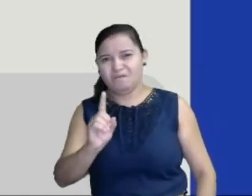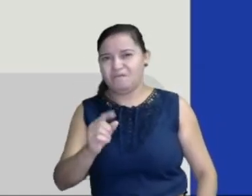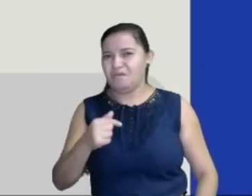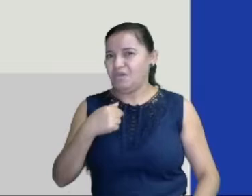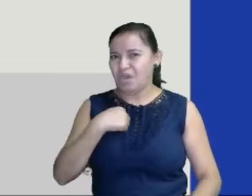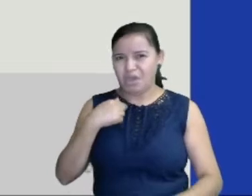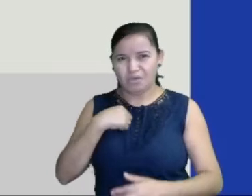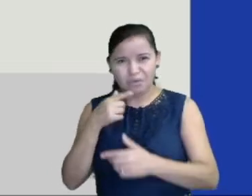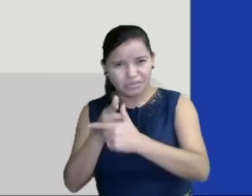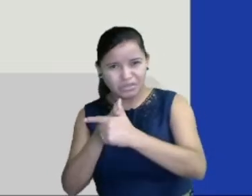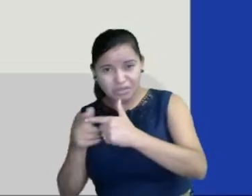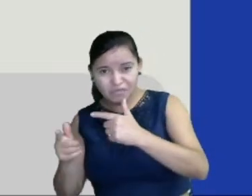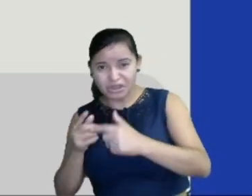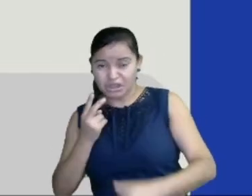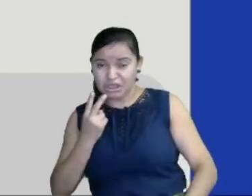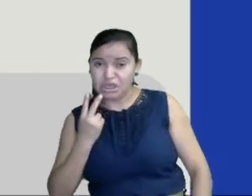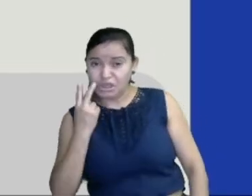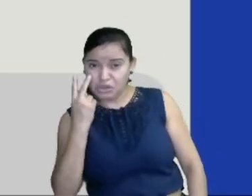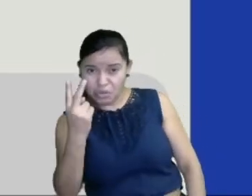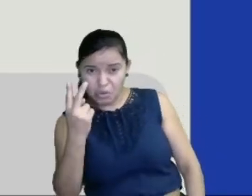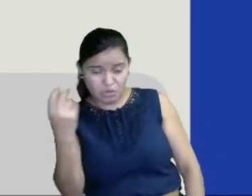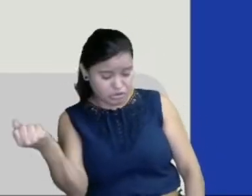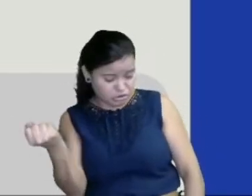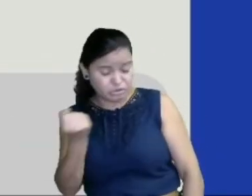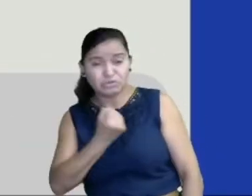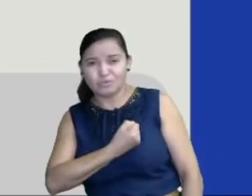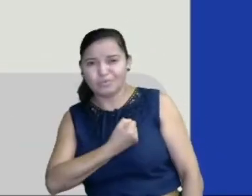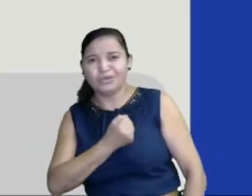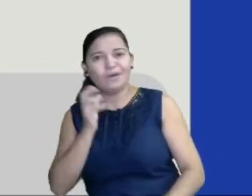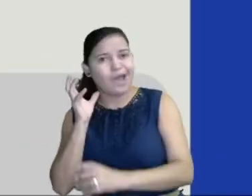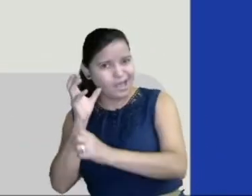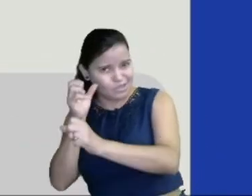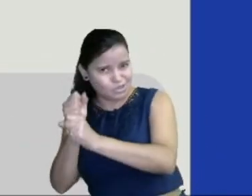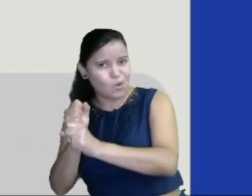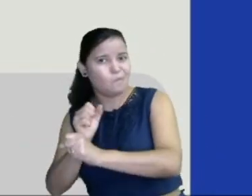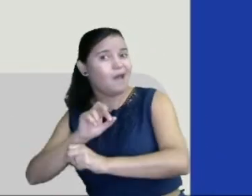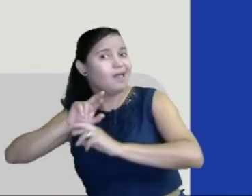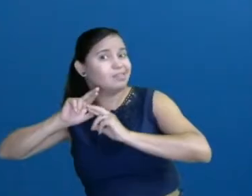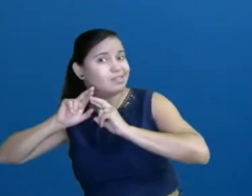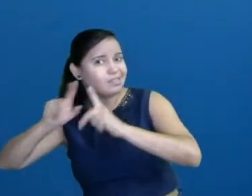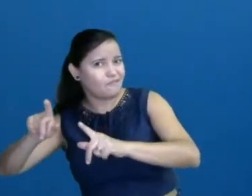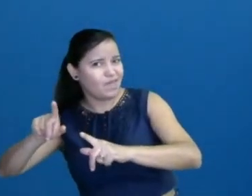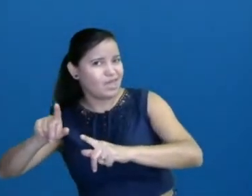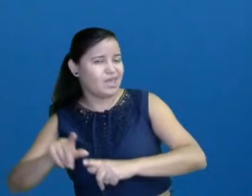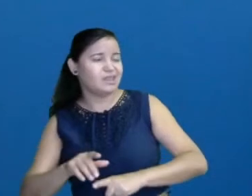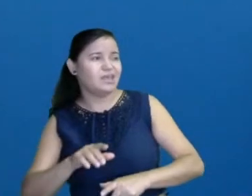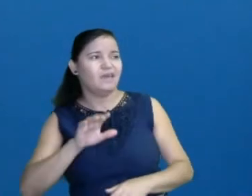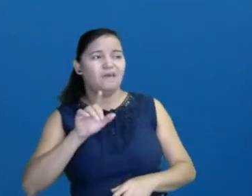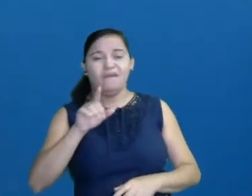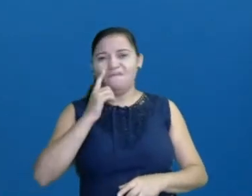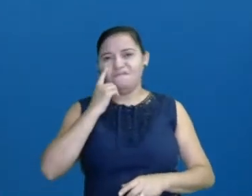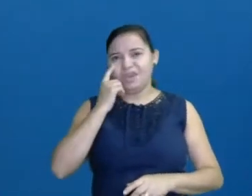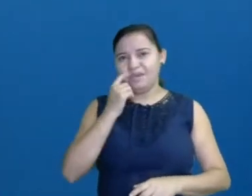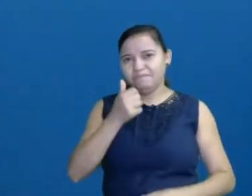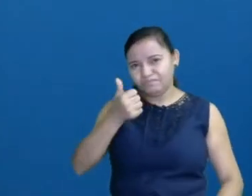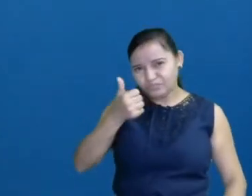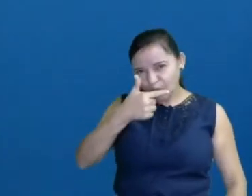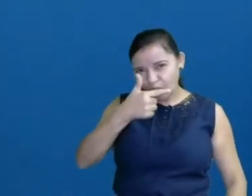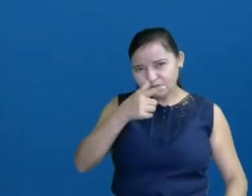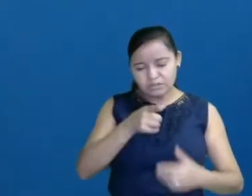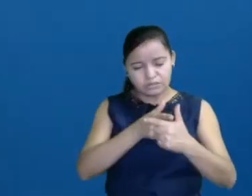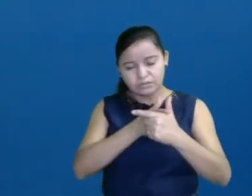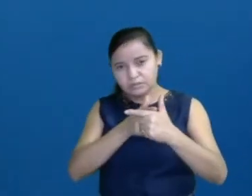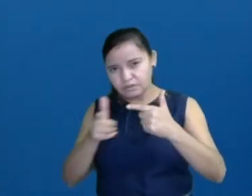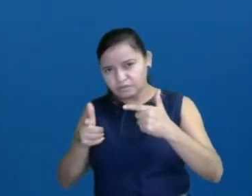dois valores é o resultado vai dar diferente veja dentro até chamei atenção aqui 12 /